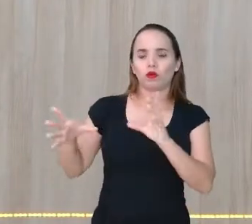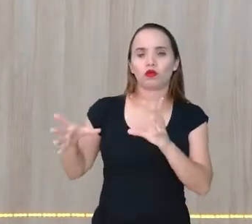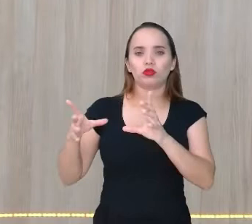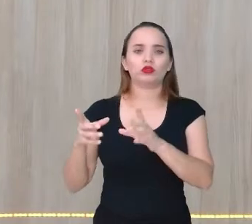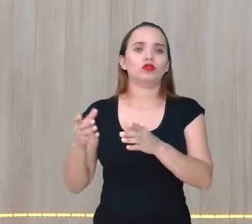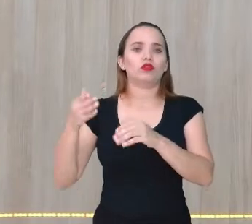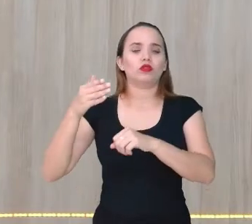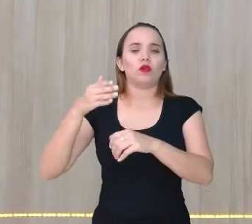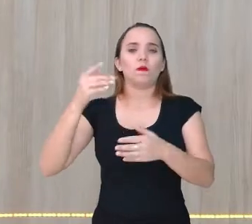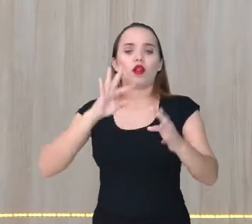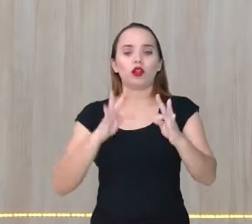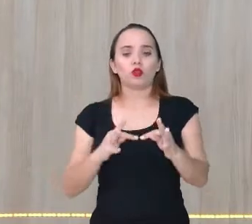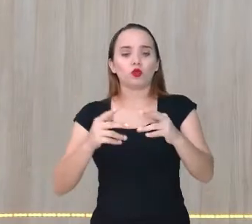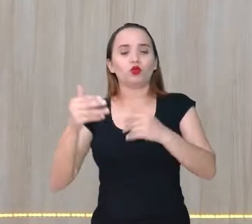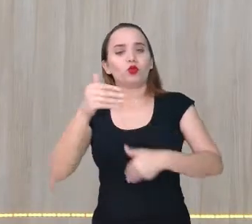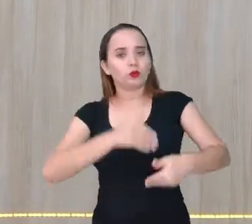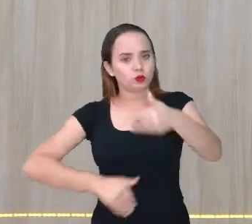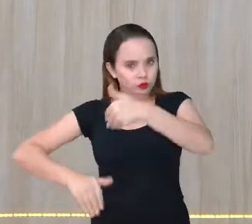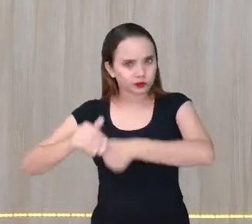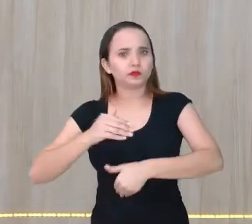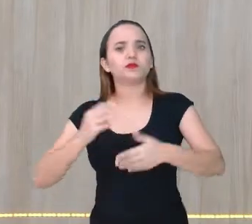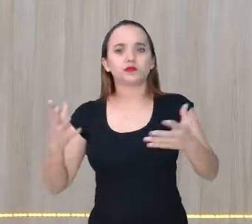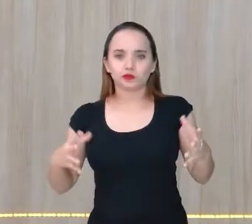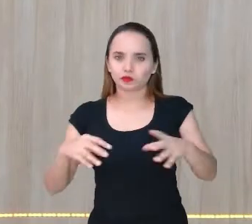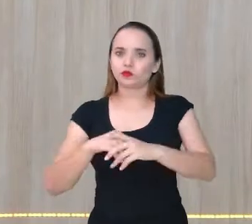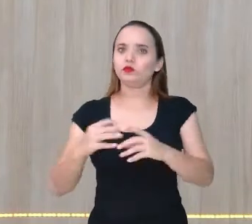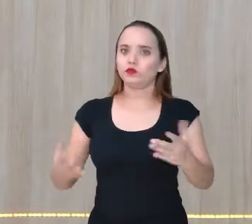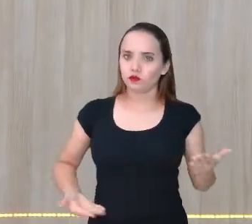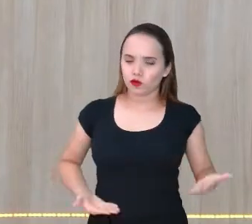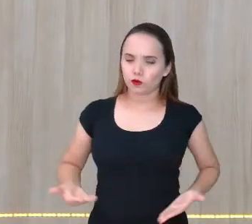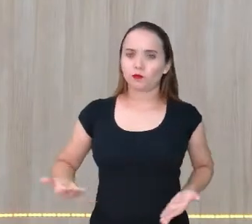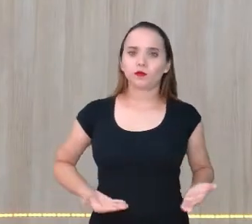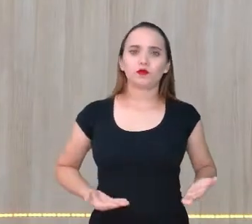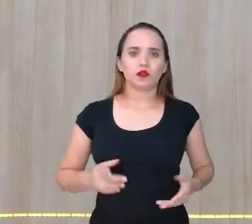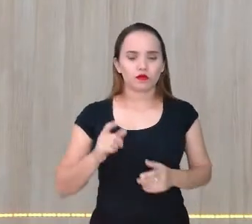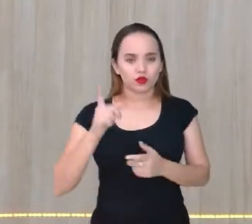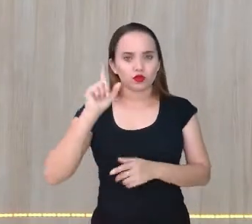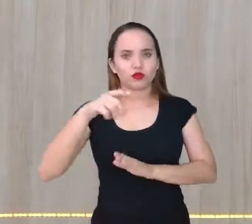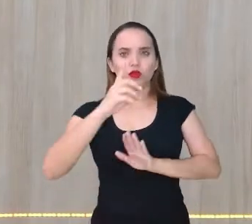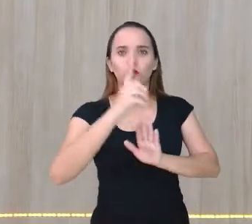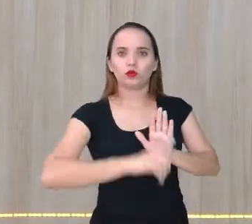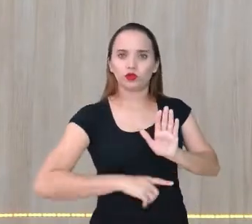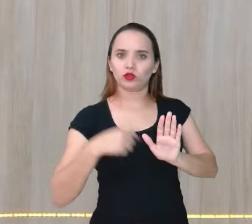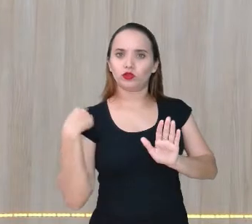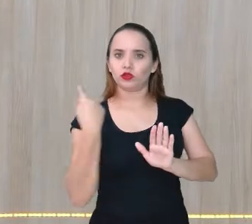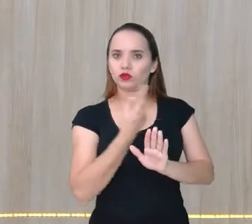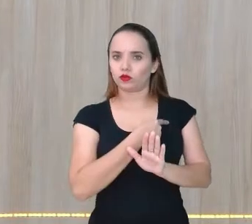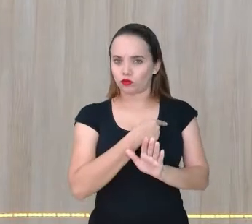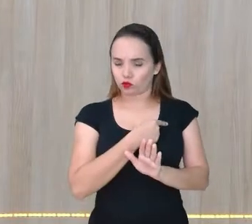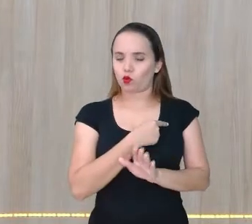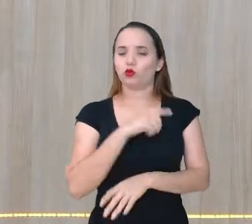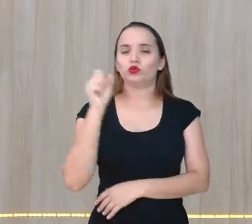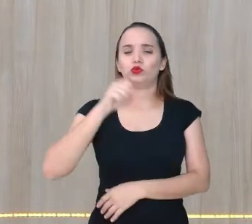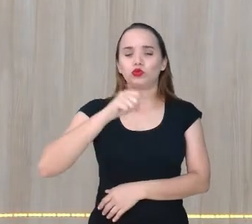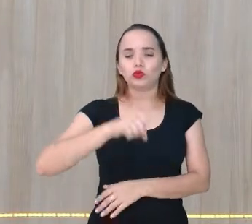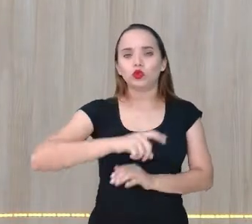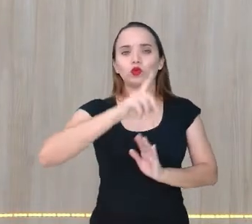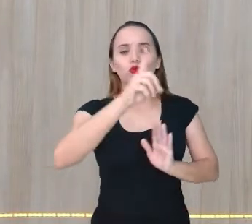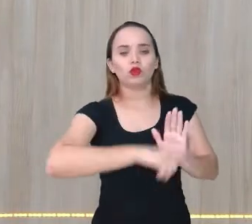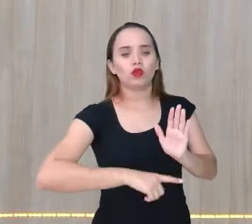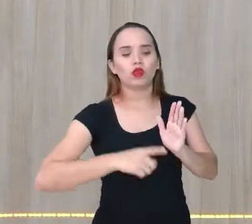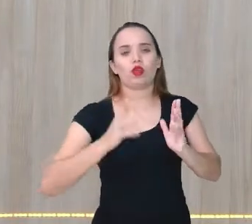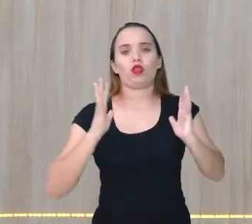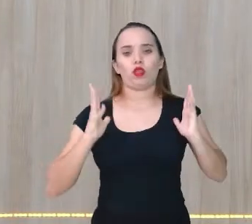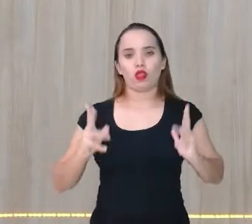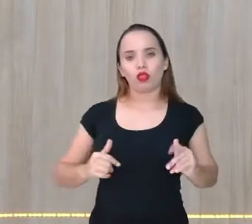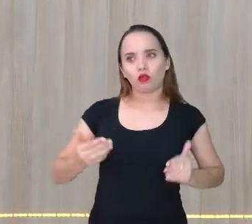abarcar todos e todas dentro de um serviço que é direito nosso, né? Ter um serviço de saneamento